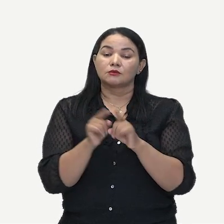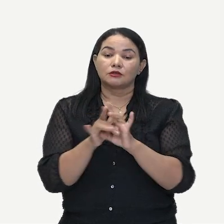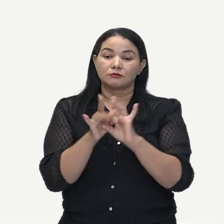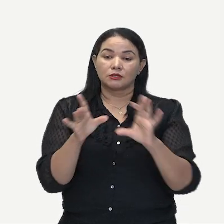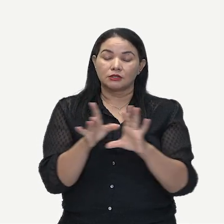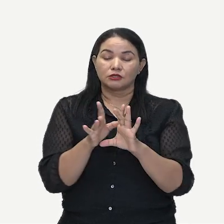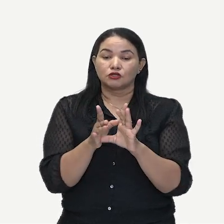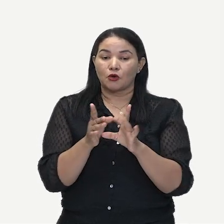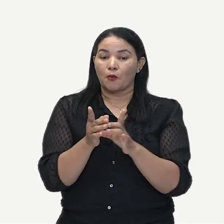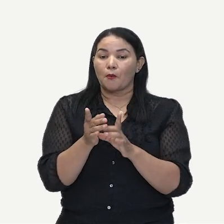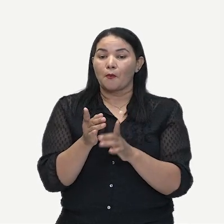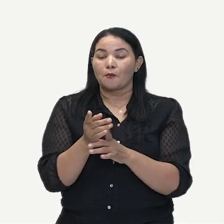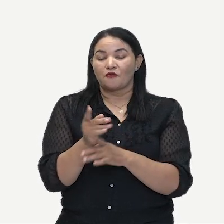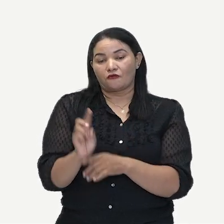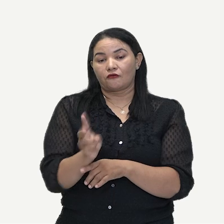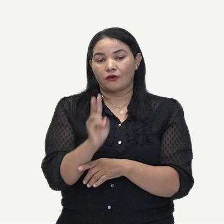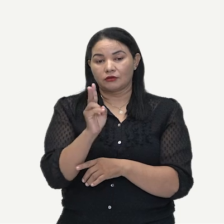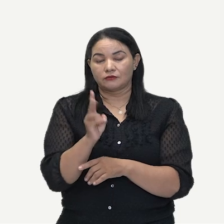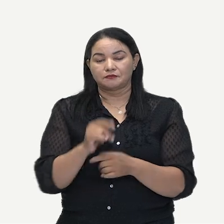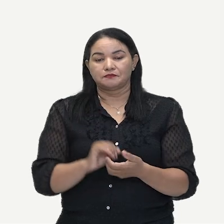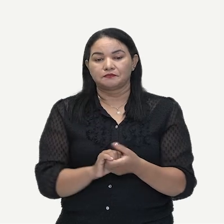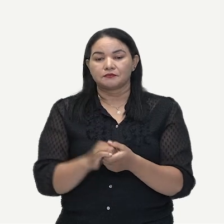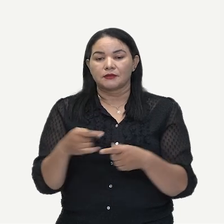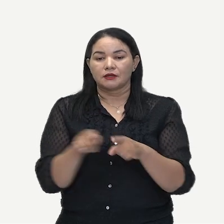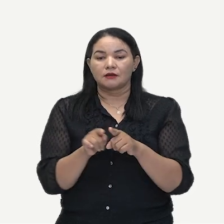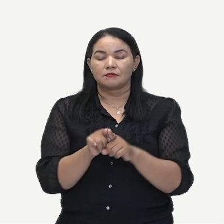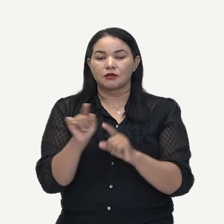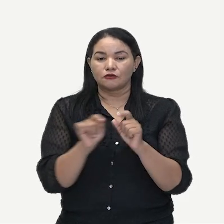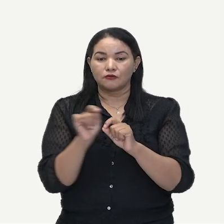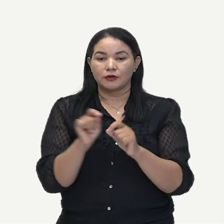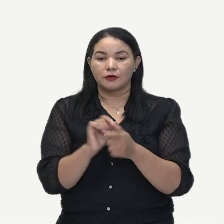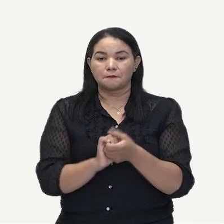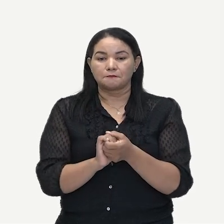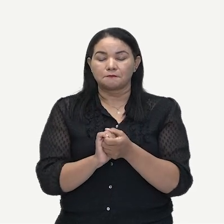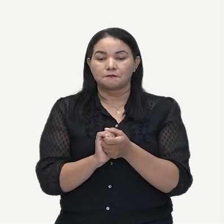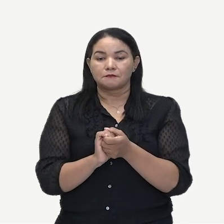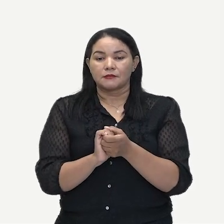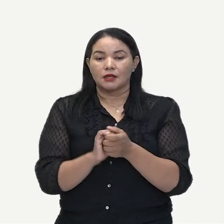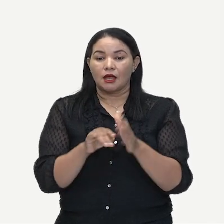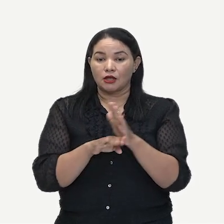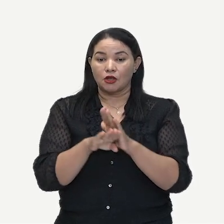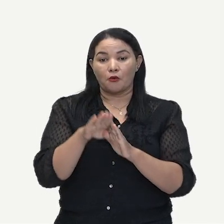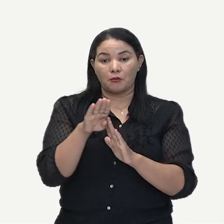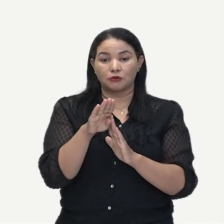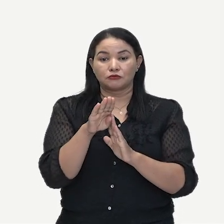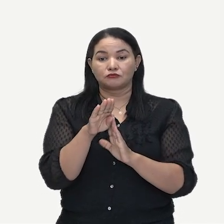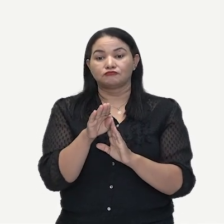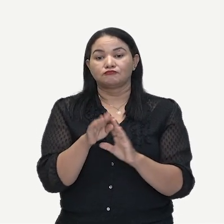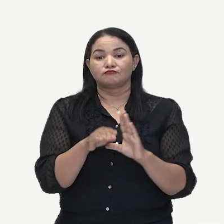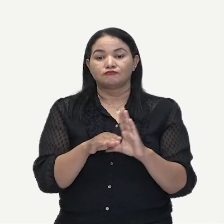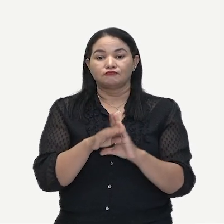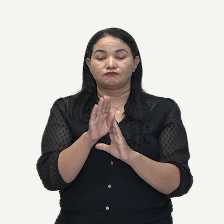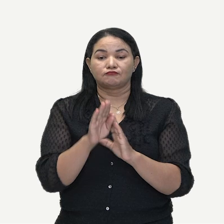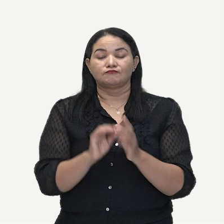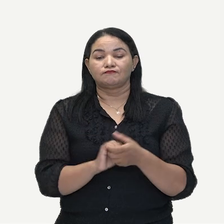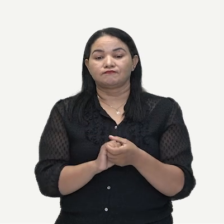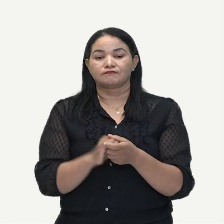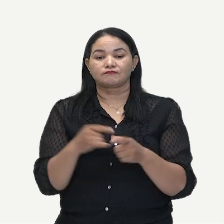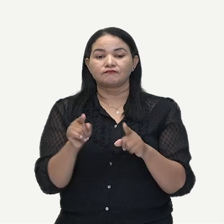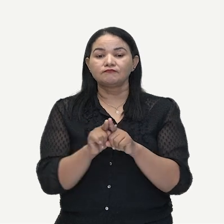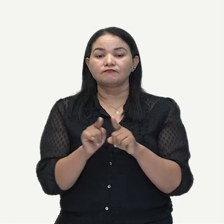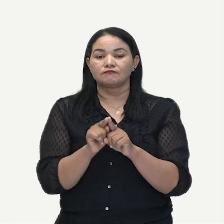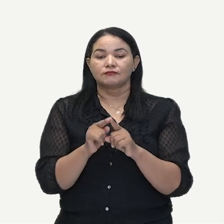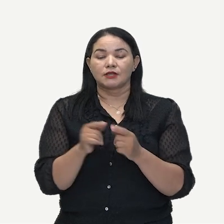liberalização dos preços, que faz com que haja esse surto inflacionário. Então, muitas empresas acabam vindo a